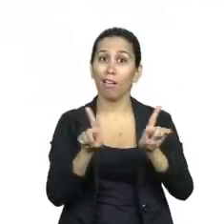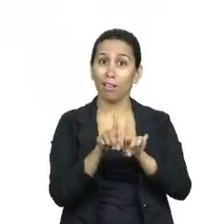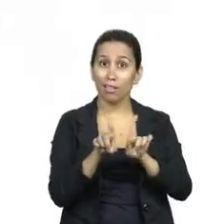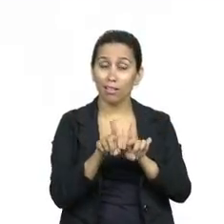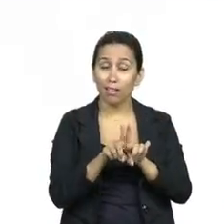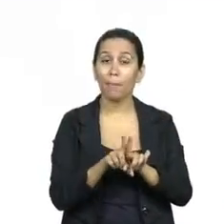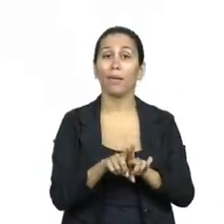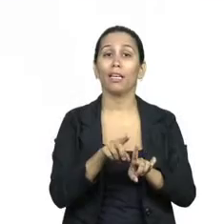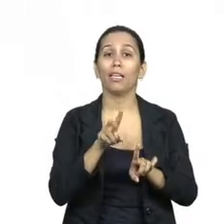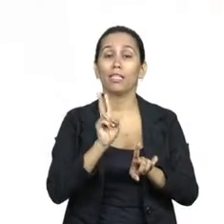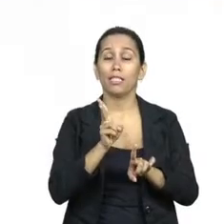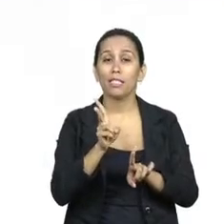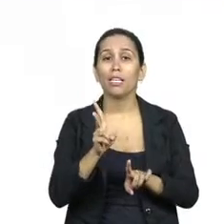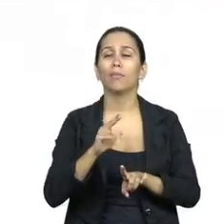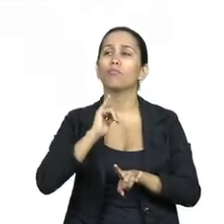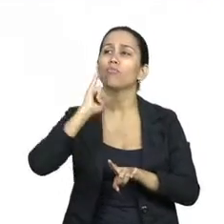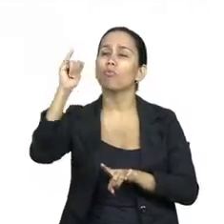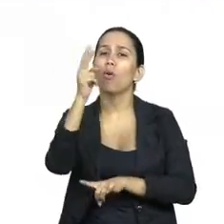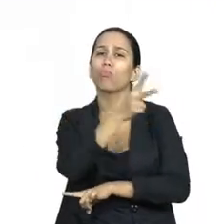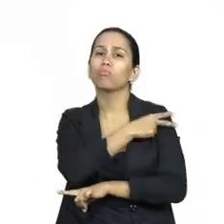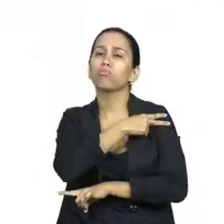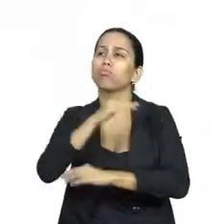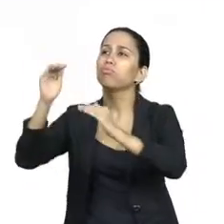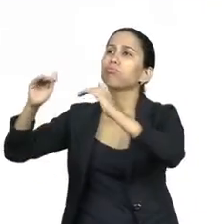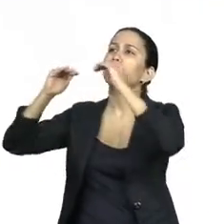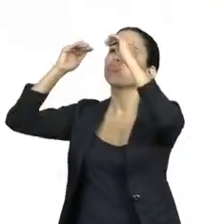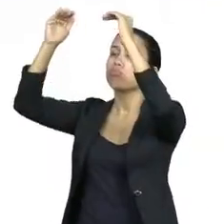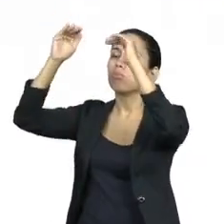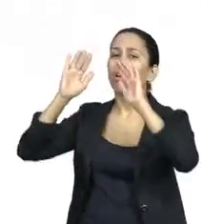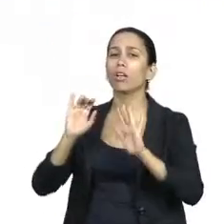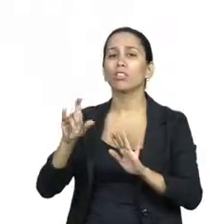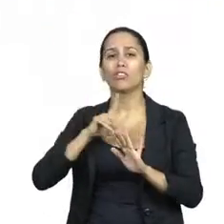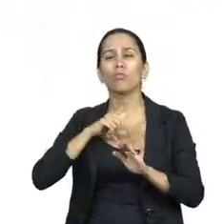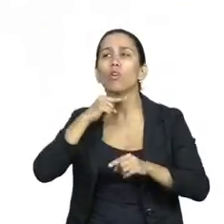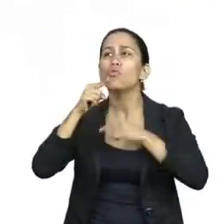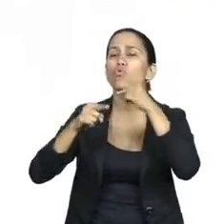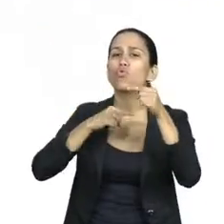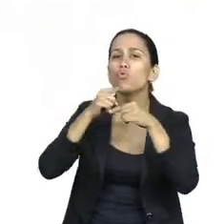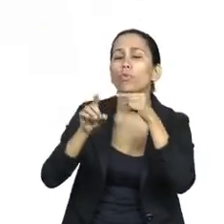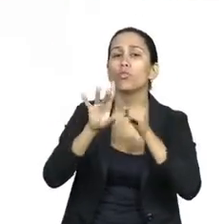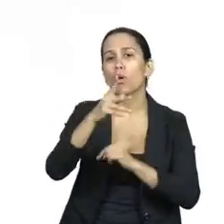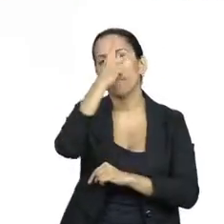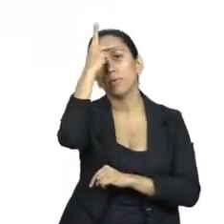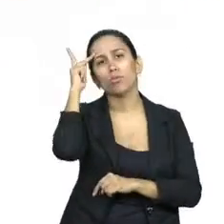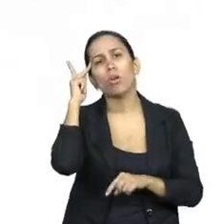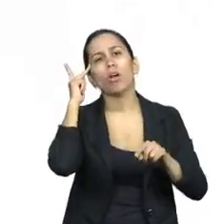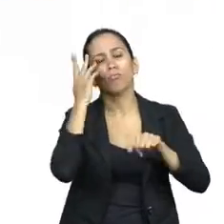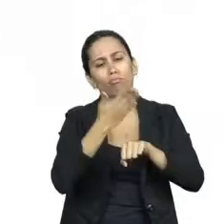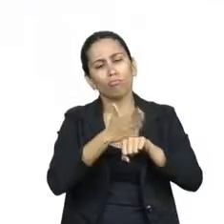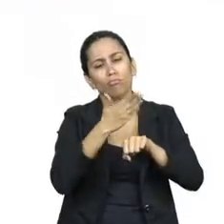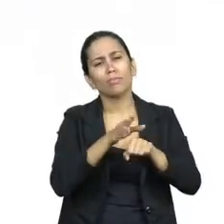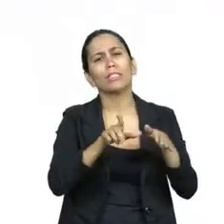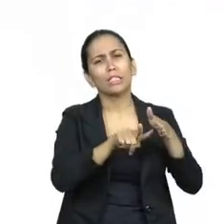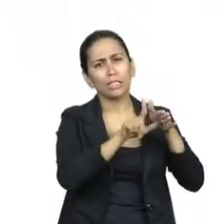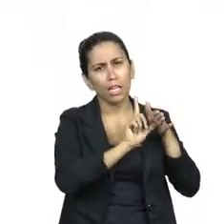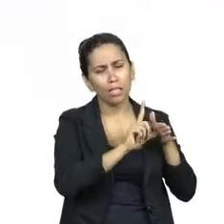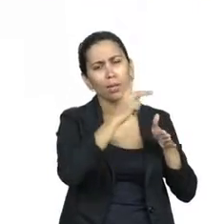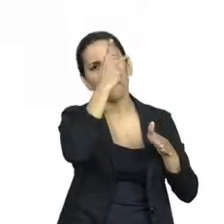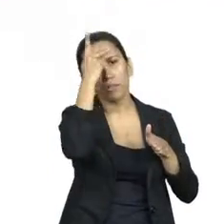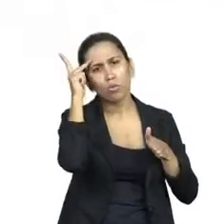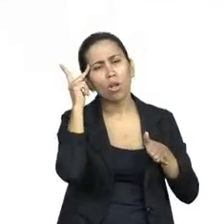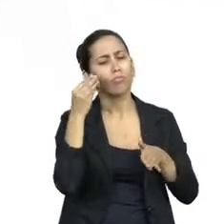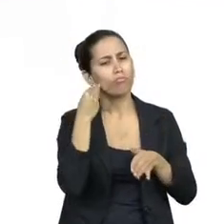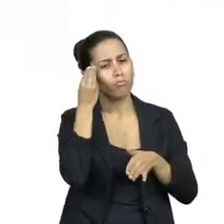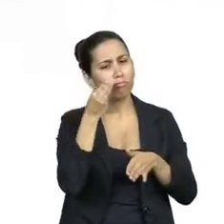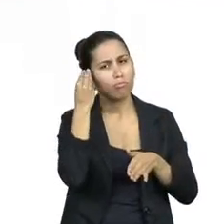Informe seu superior para que ele solicite a manutenção, que é realizada por pessoas treinadas e autorizadas e com equipamento